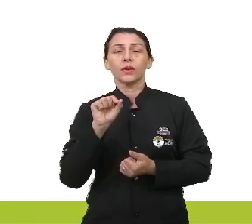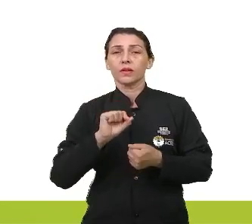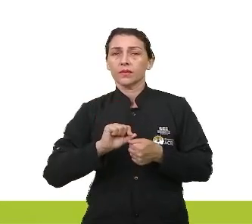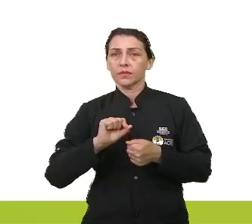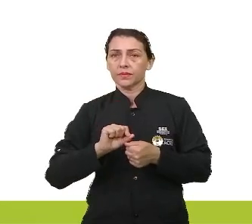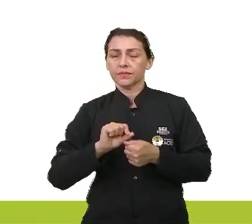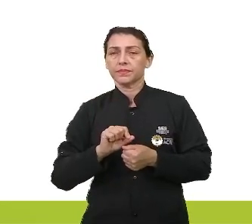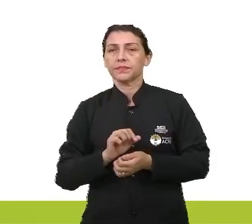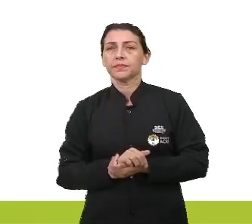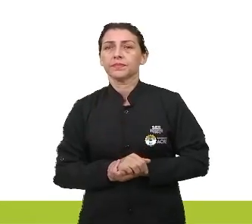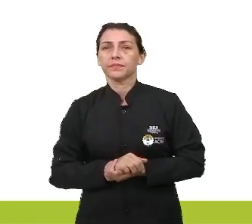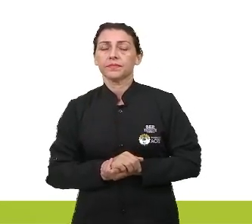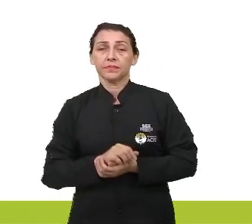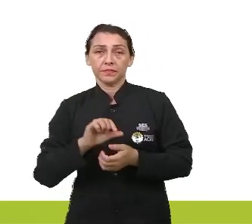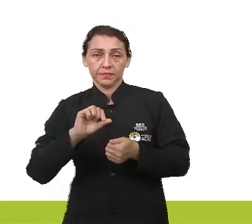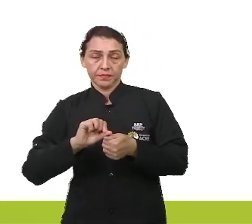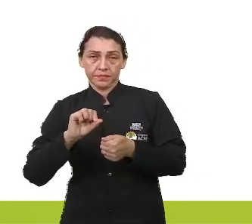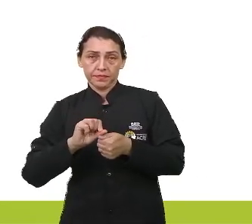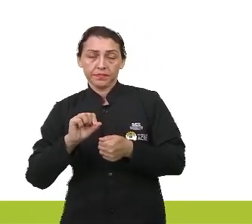faz?